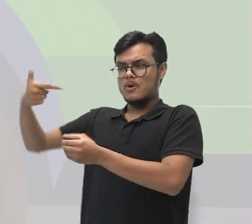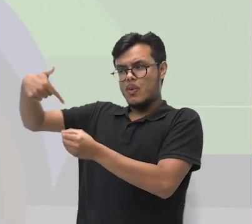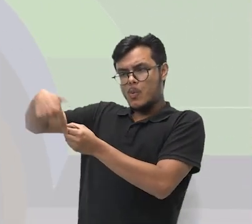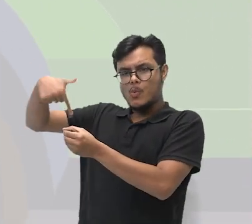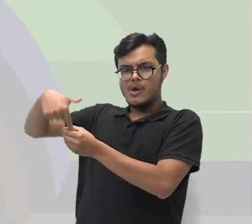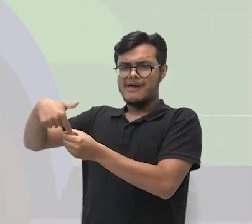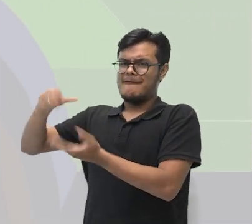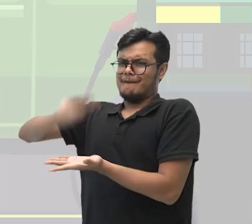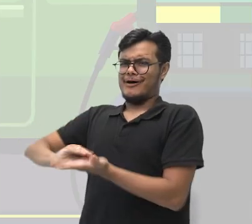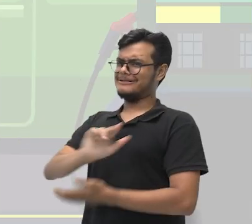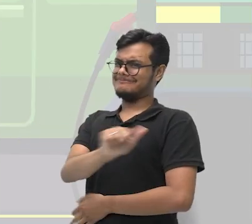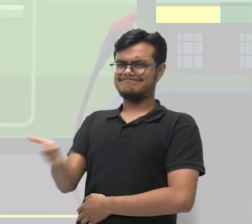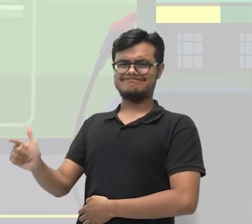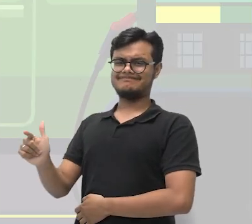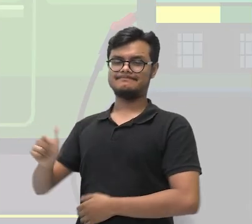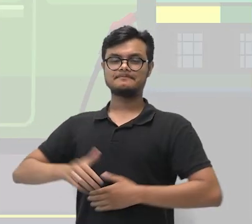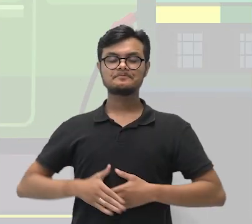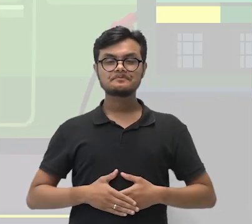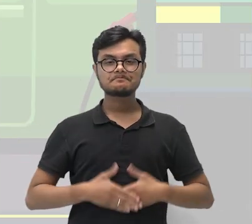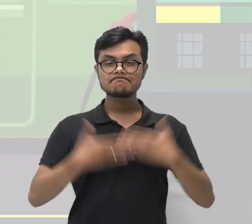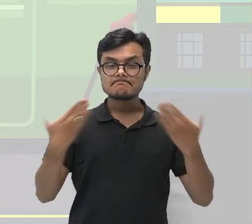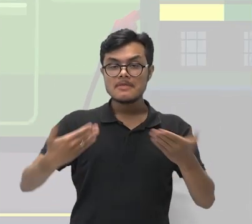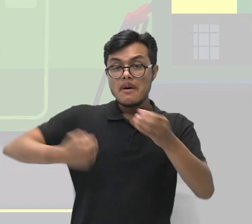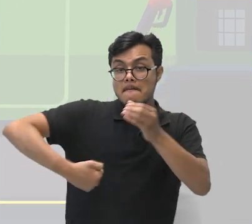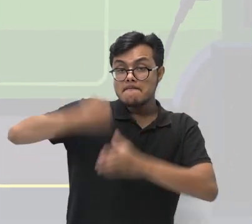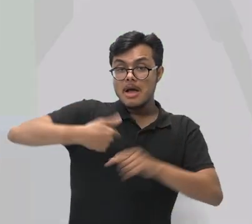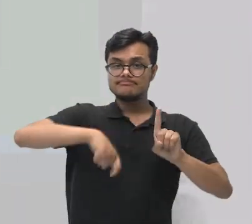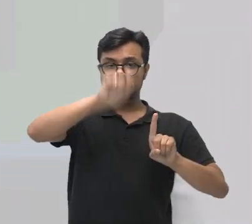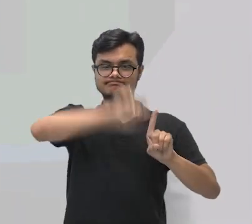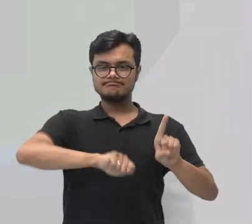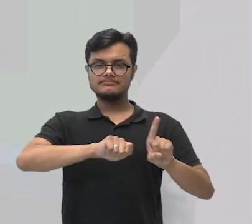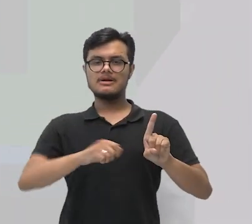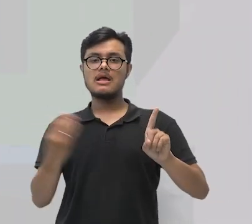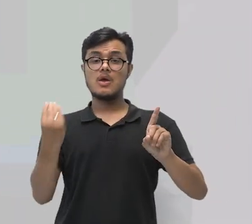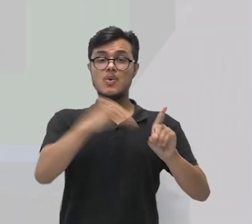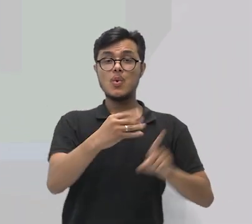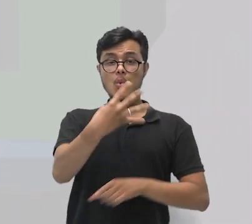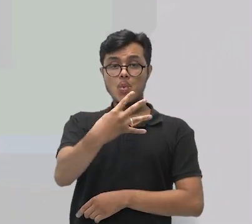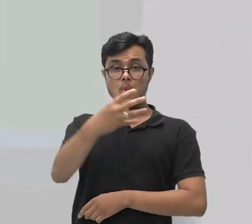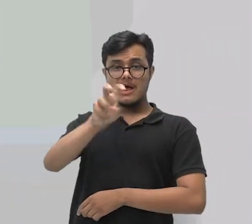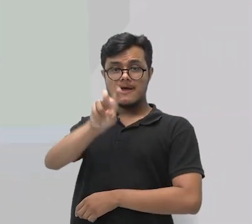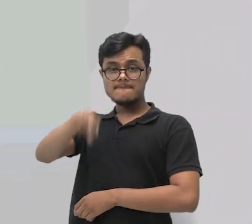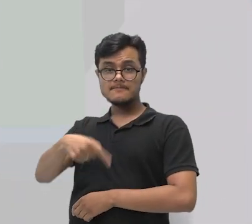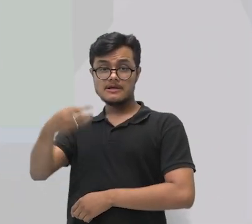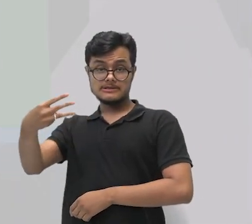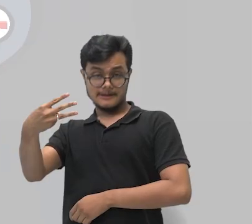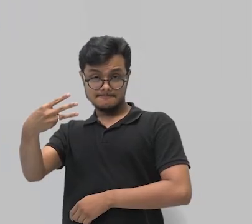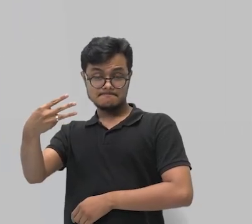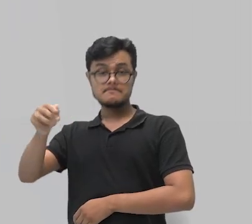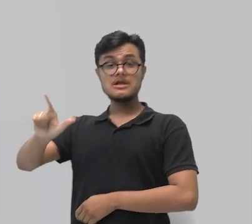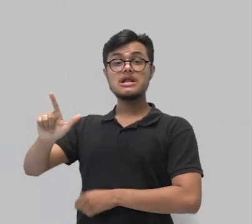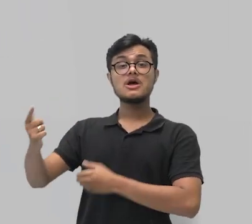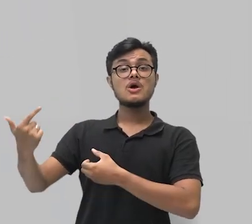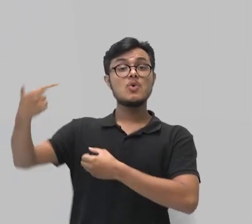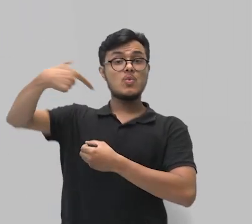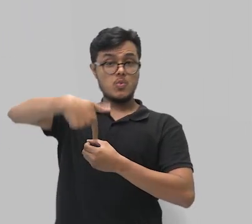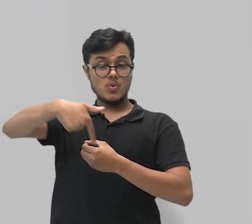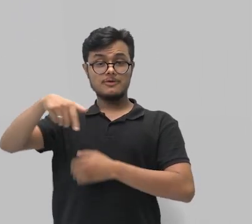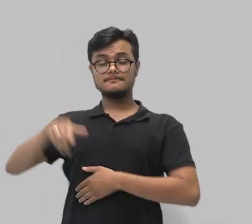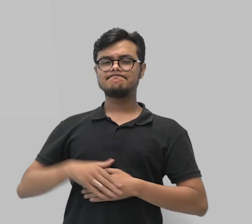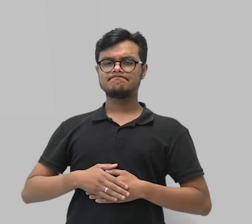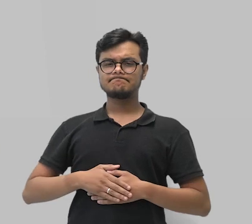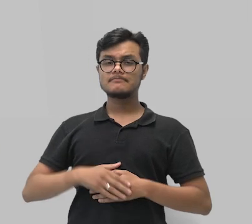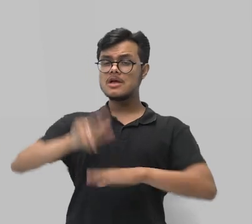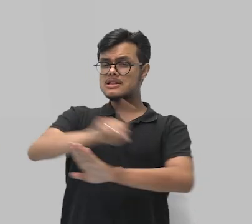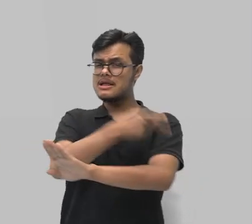combustível em seus compromissos. No primeiro abastecimento do mês, ele adiciona 45,3 litros ao tanque. No segundo abastecimento,